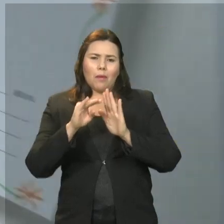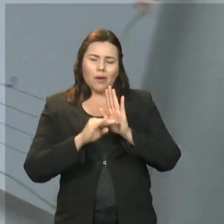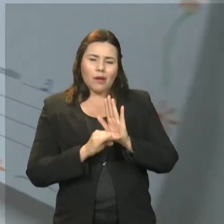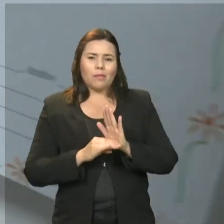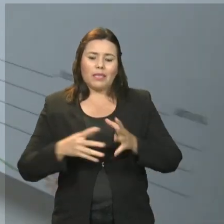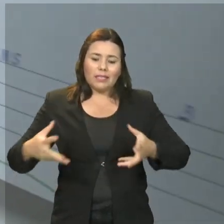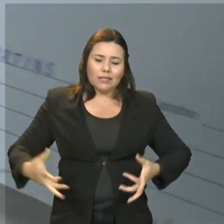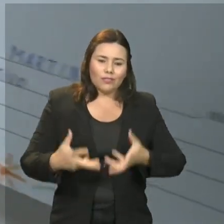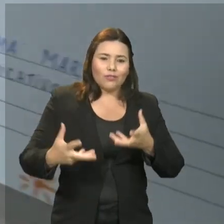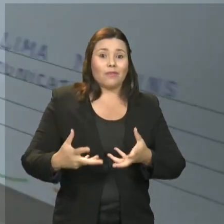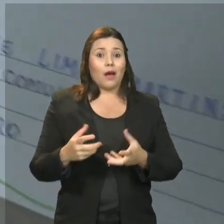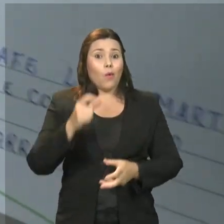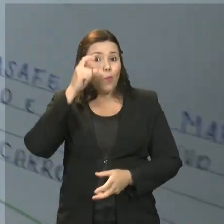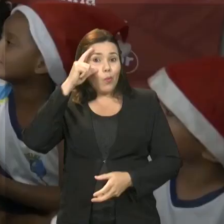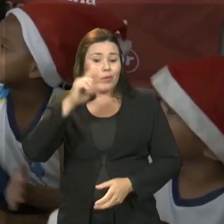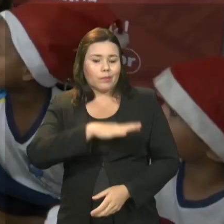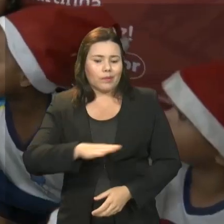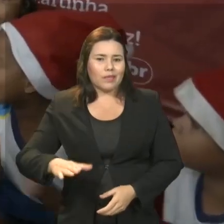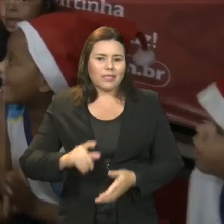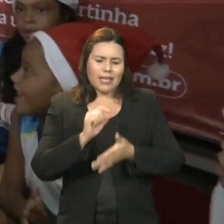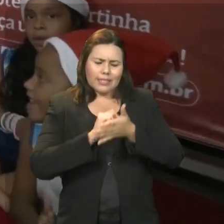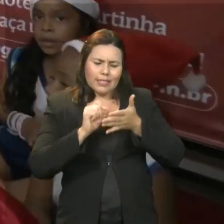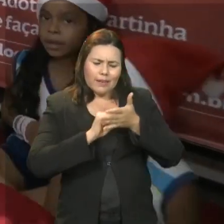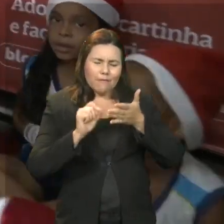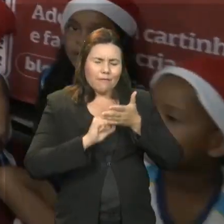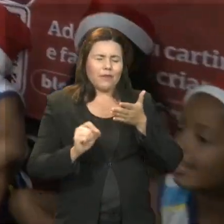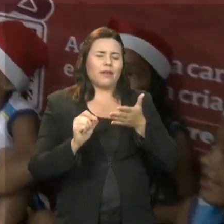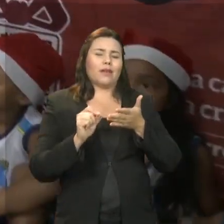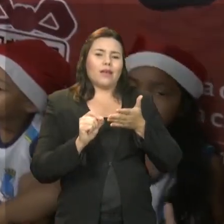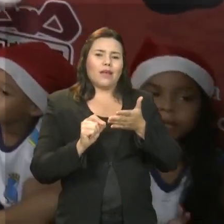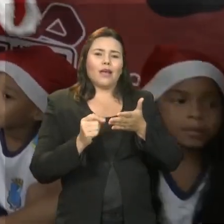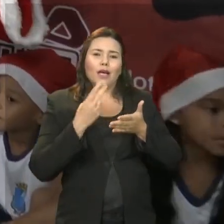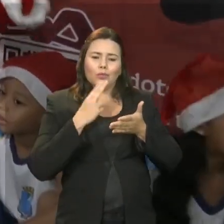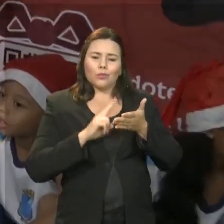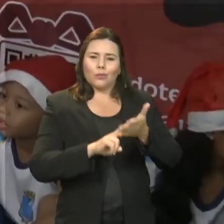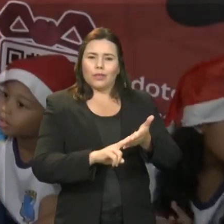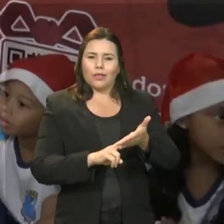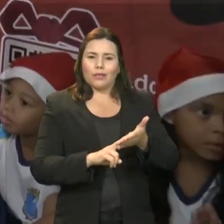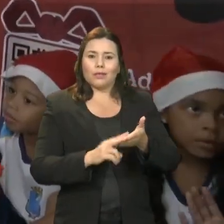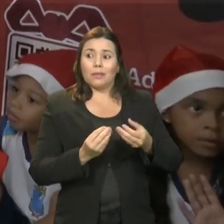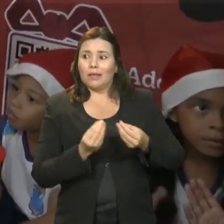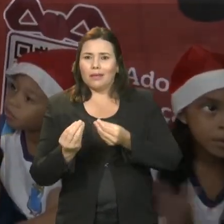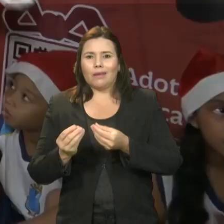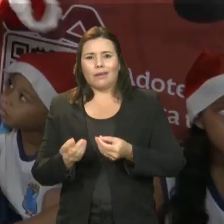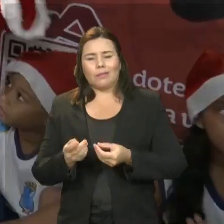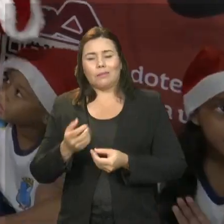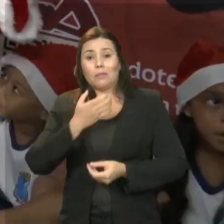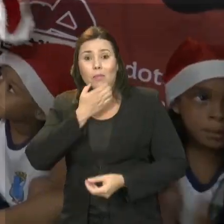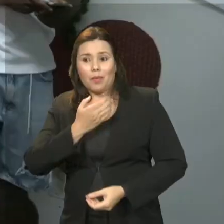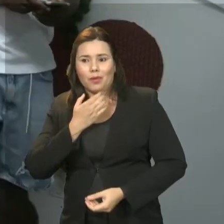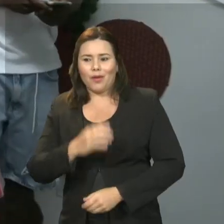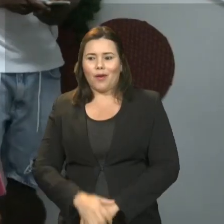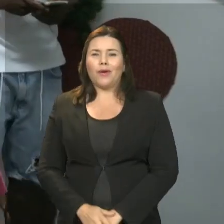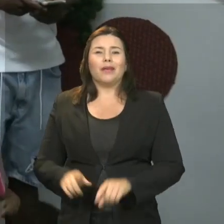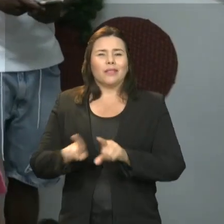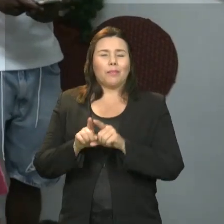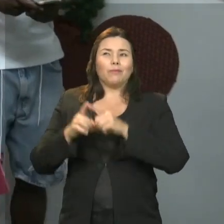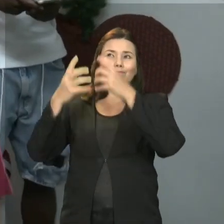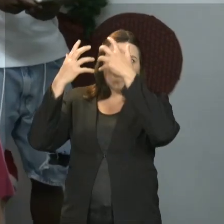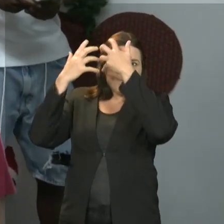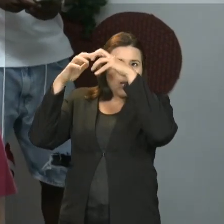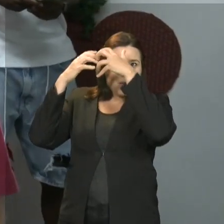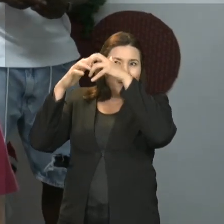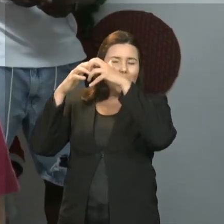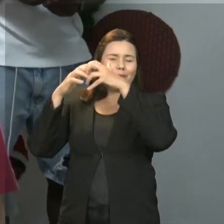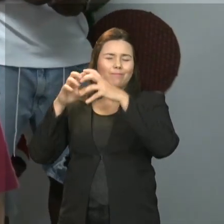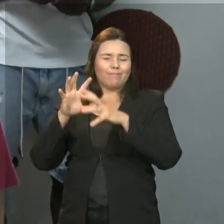cartas pelas crianças e estimular o desenvolvimento de habilidades cognitivas e emocionais. O sentimento foi de